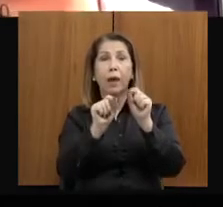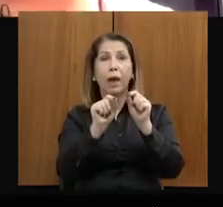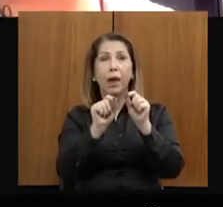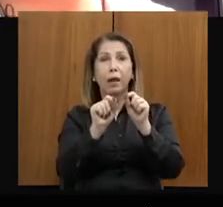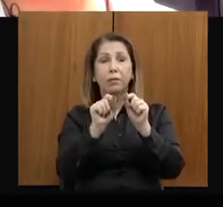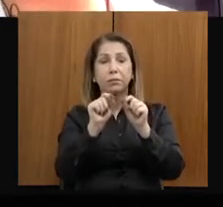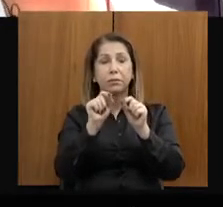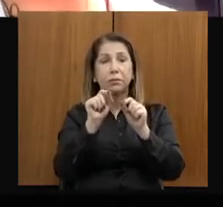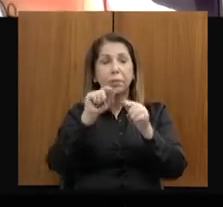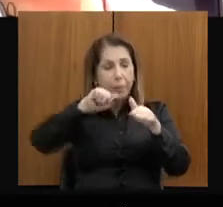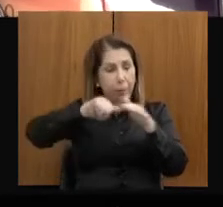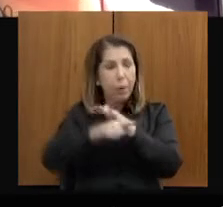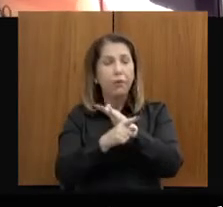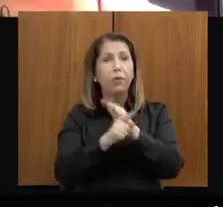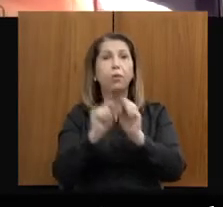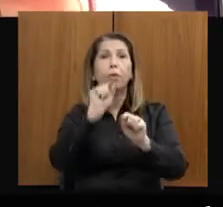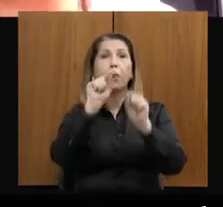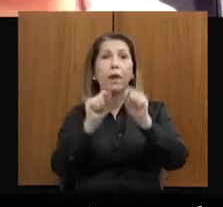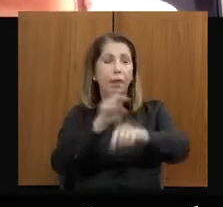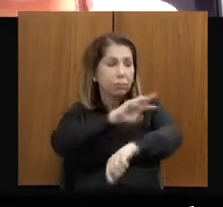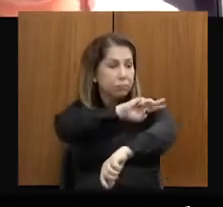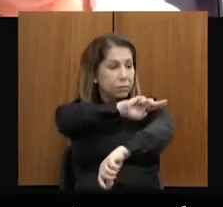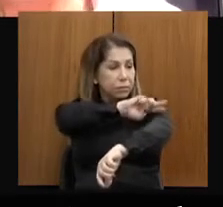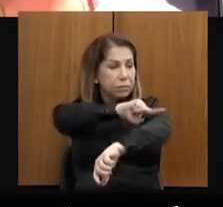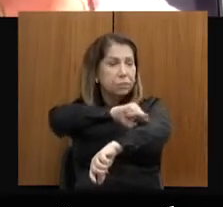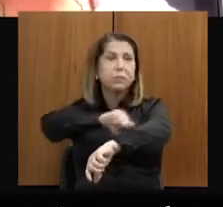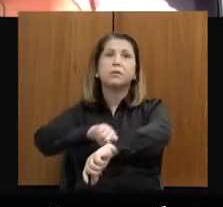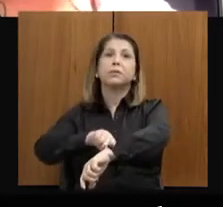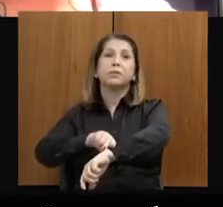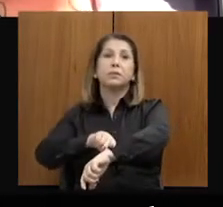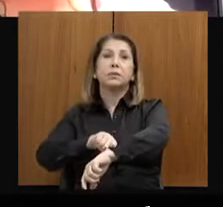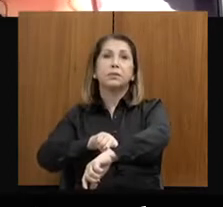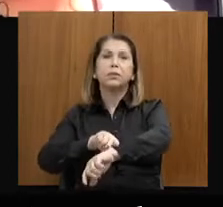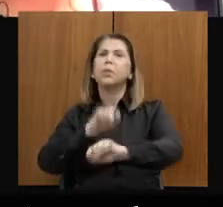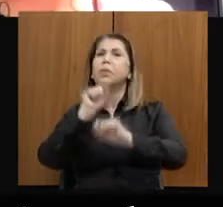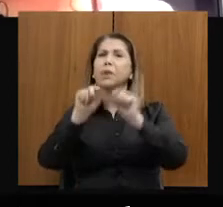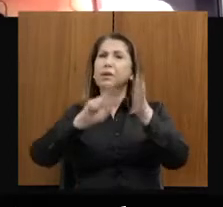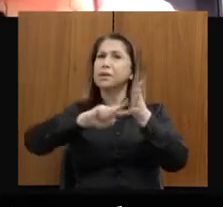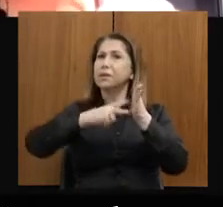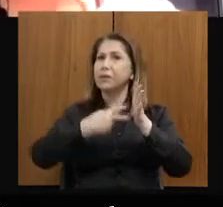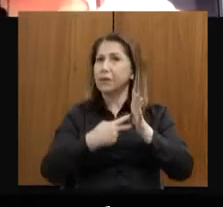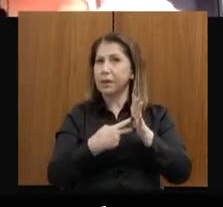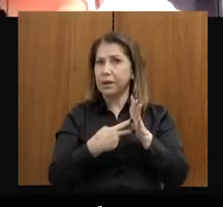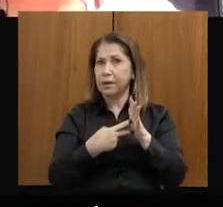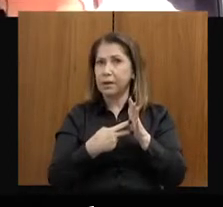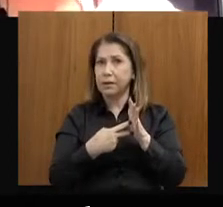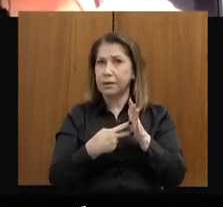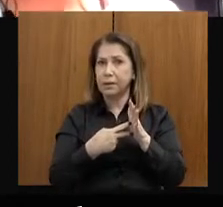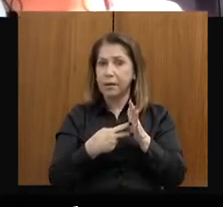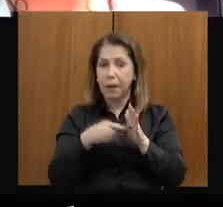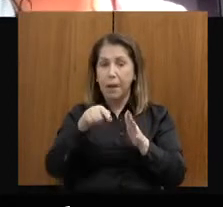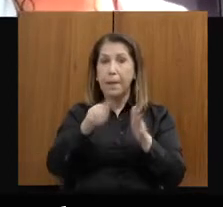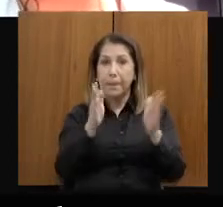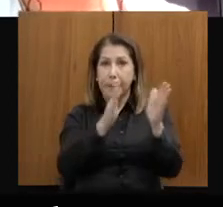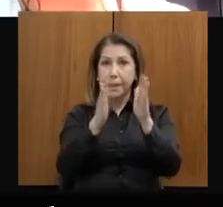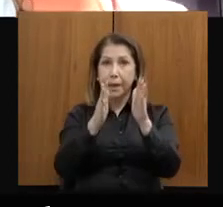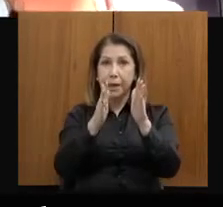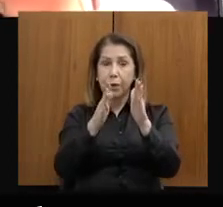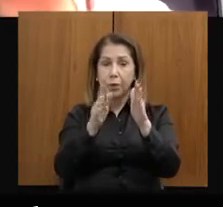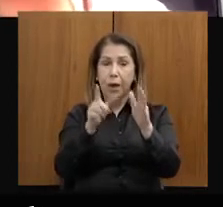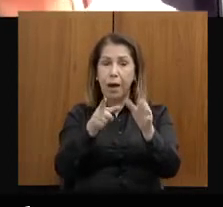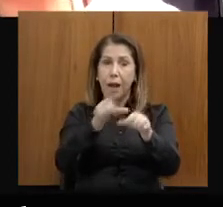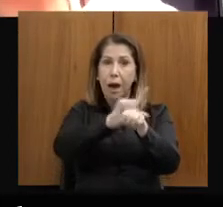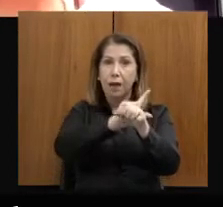racializada' e em processo de racionalização O que significa dizer que a lista advento da Abolição